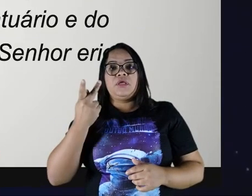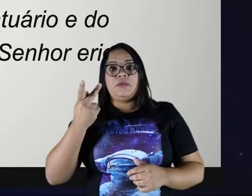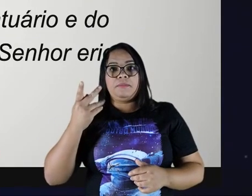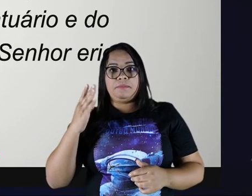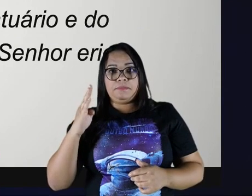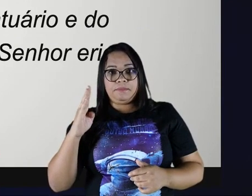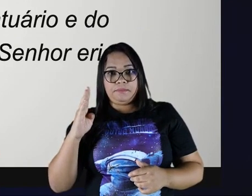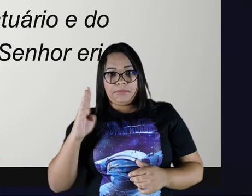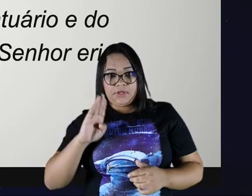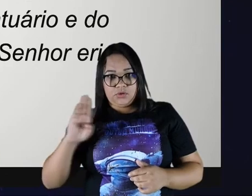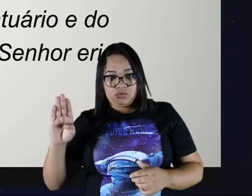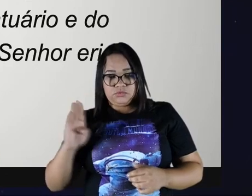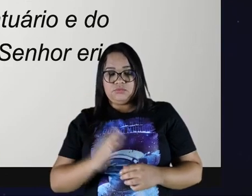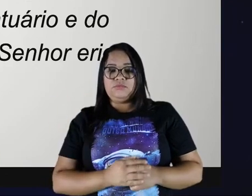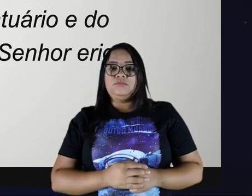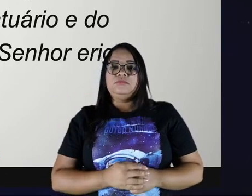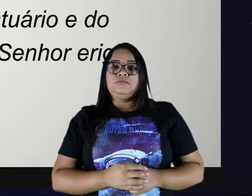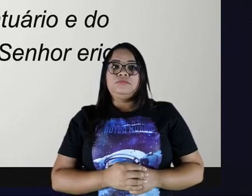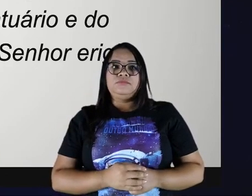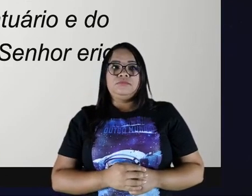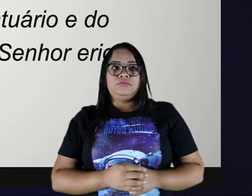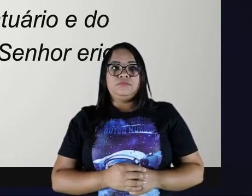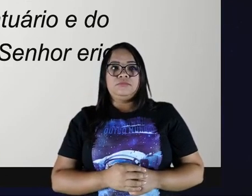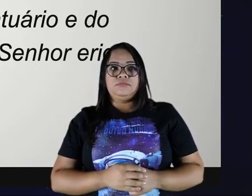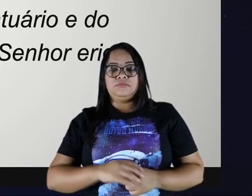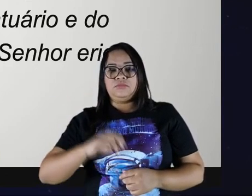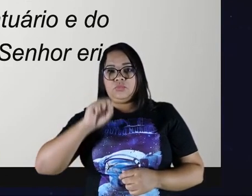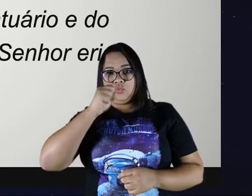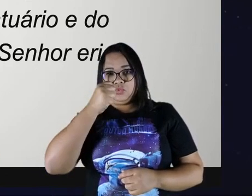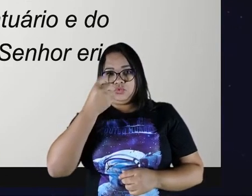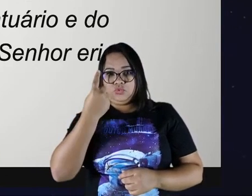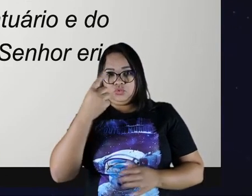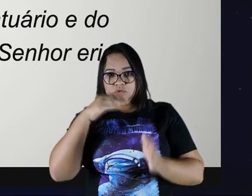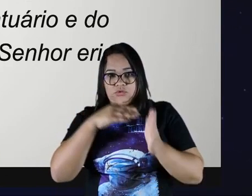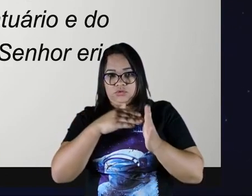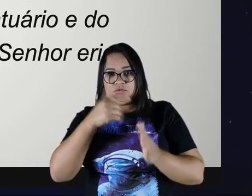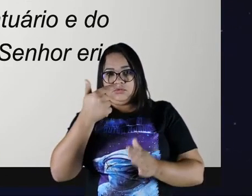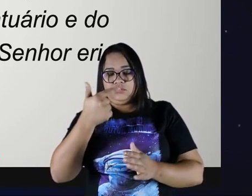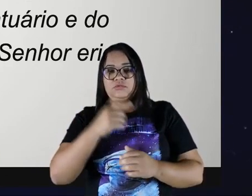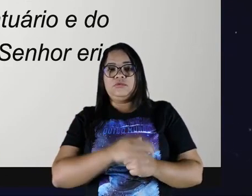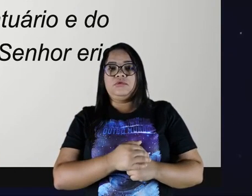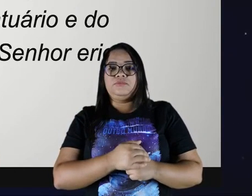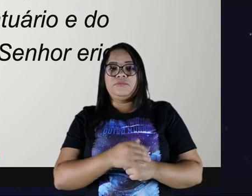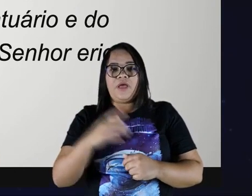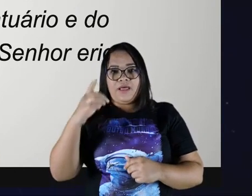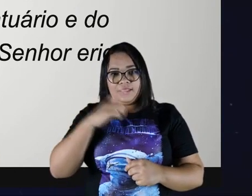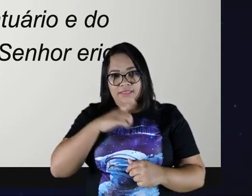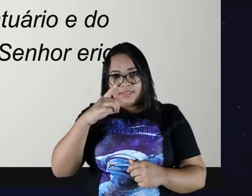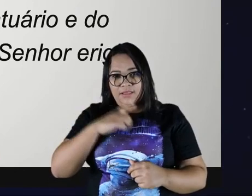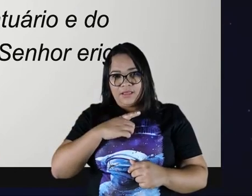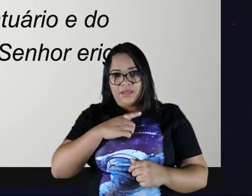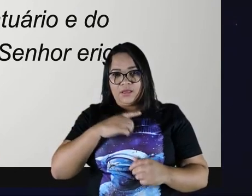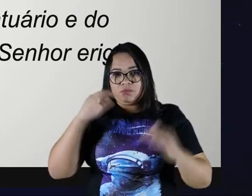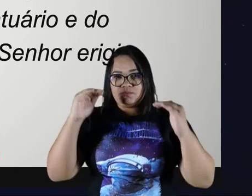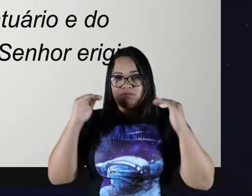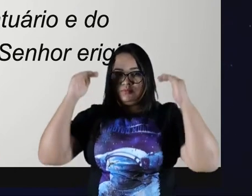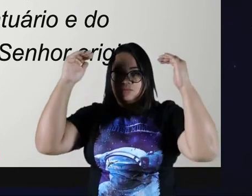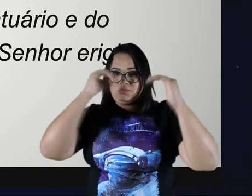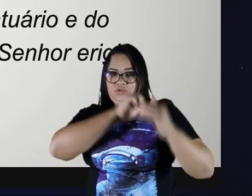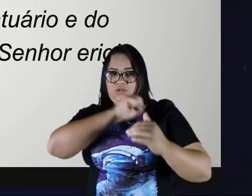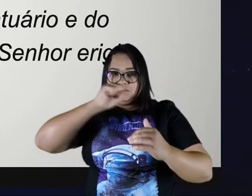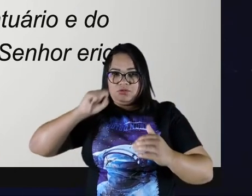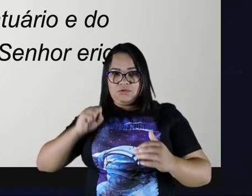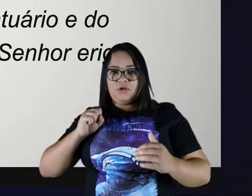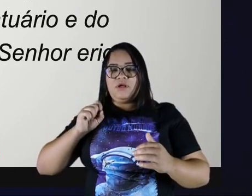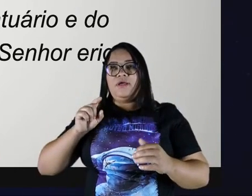diz: possuímos um sumo sacerdote, nós podemos buscá-lo, porque ele está no santuário. Vamos a Hebreus